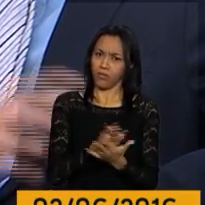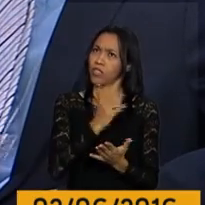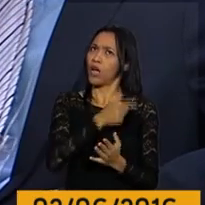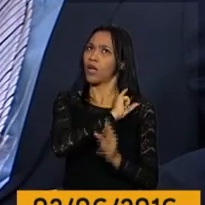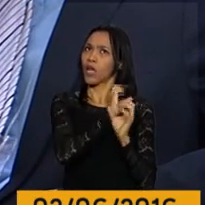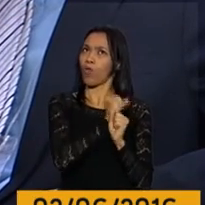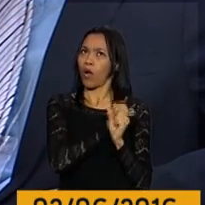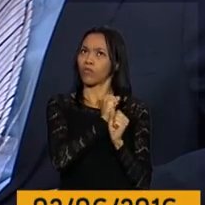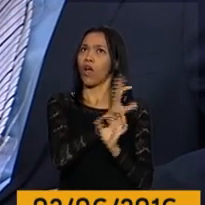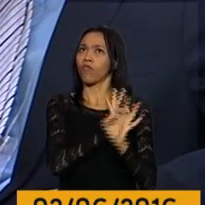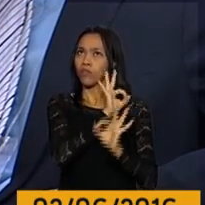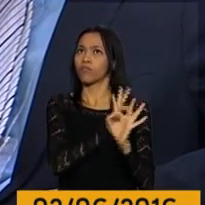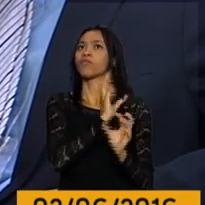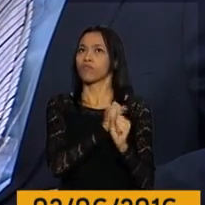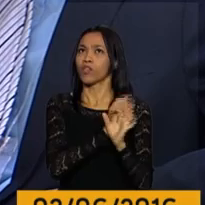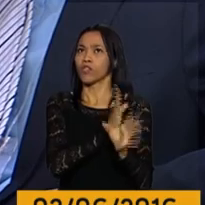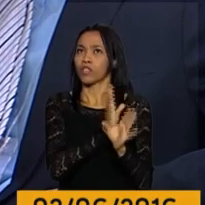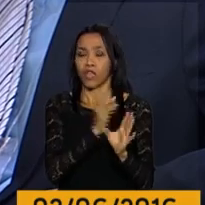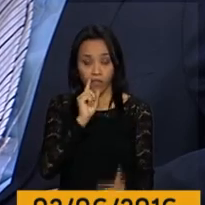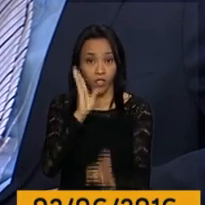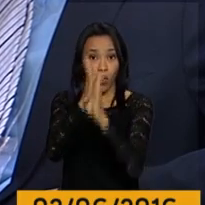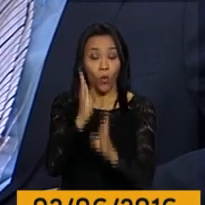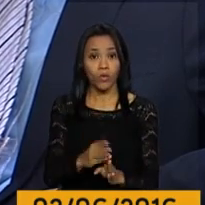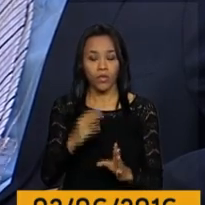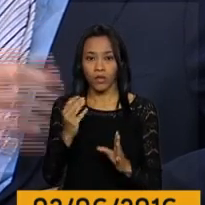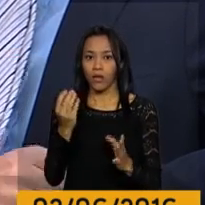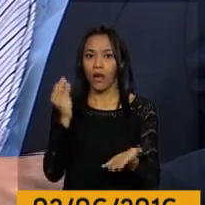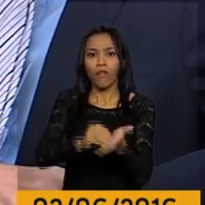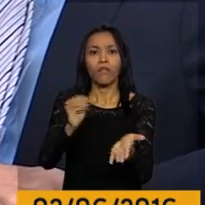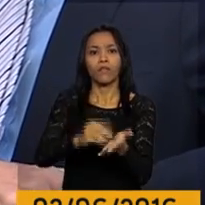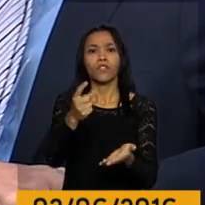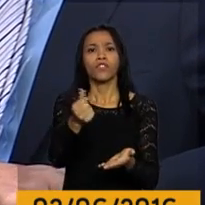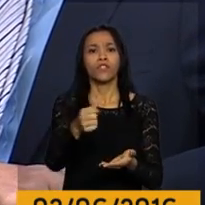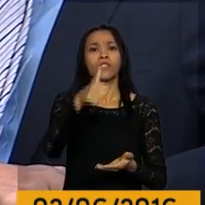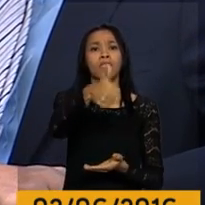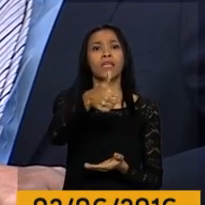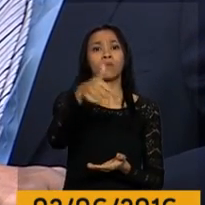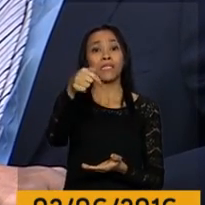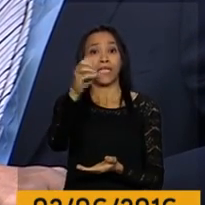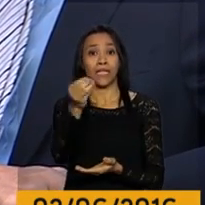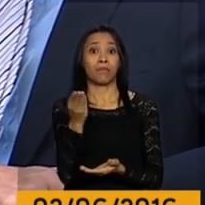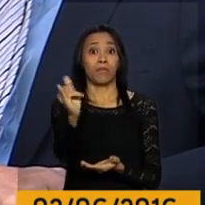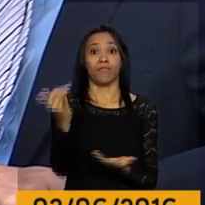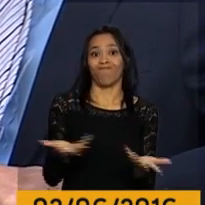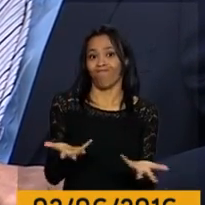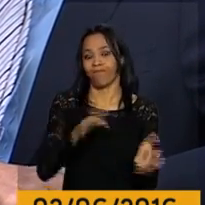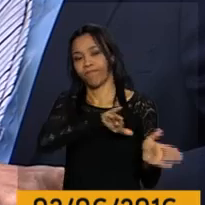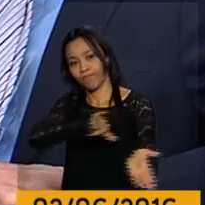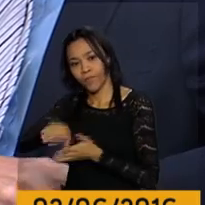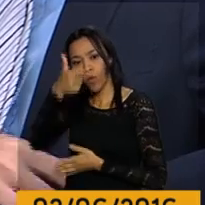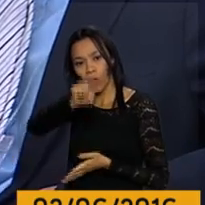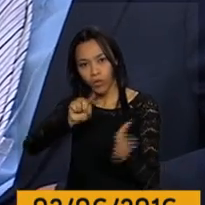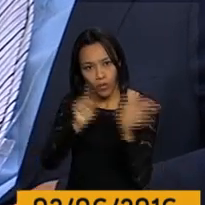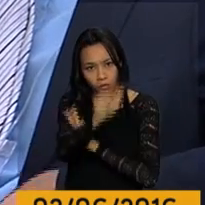em que vocês mesmos preveem um rombo de 170 bilhões? E para o ministro da Transparência, o ministro Torquato, o